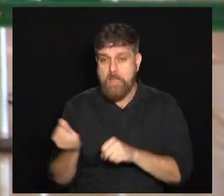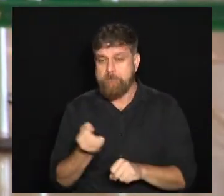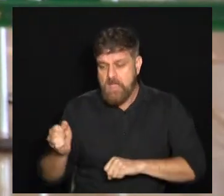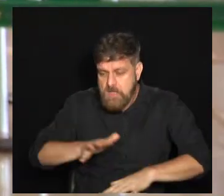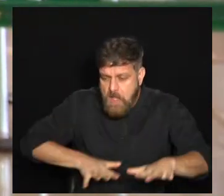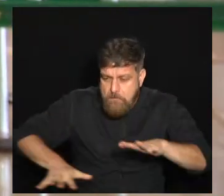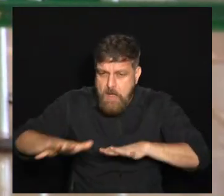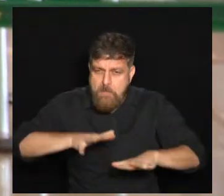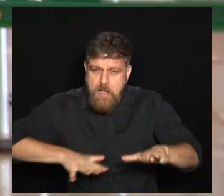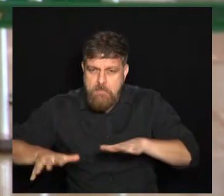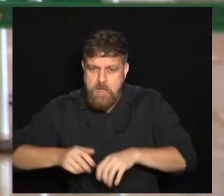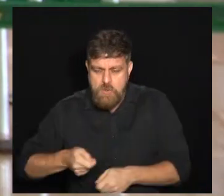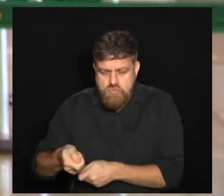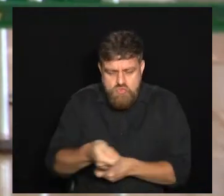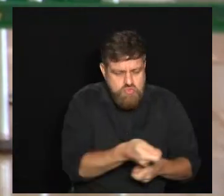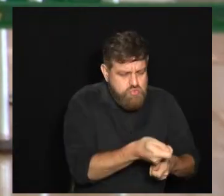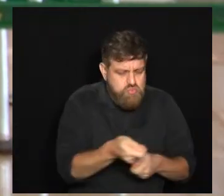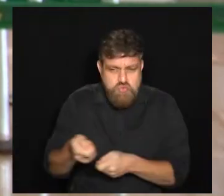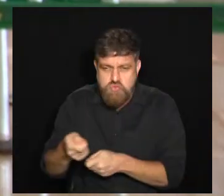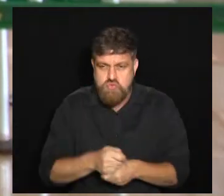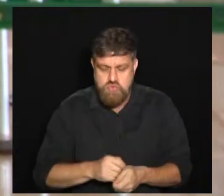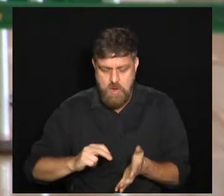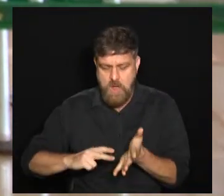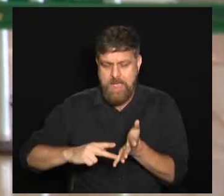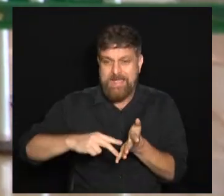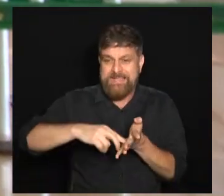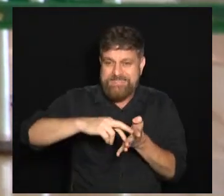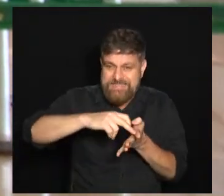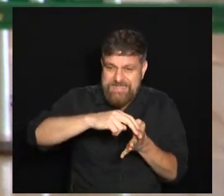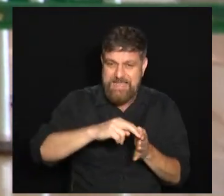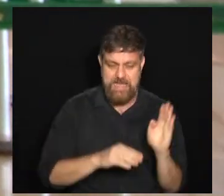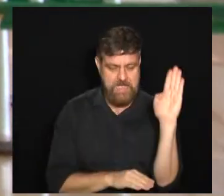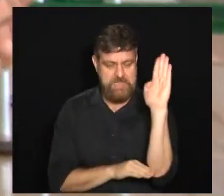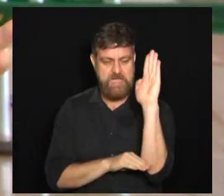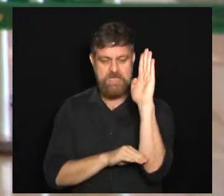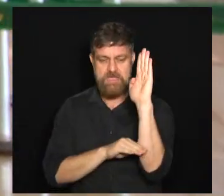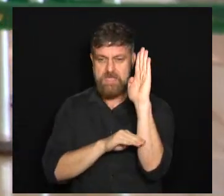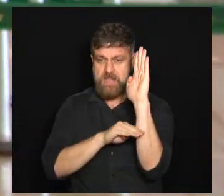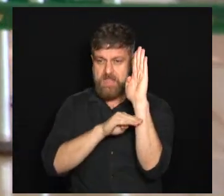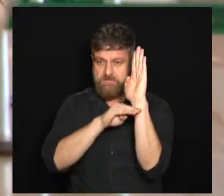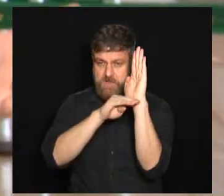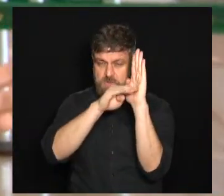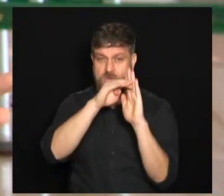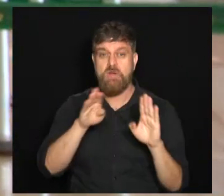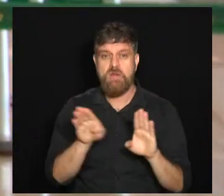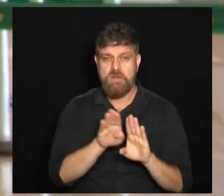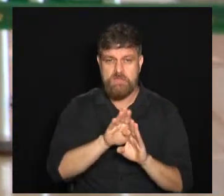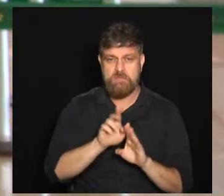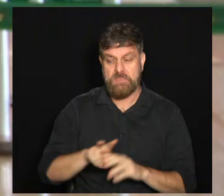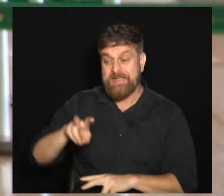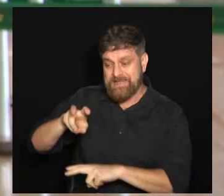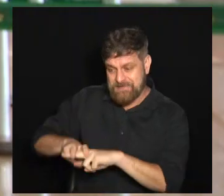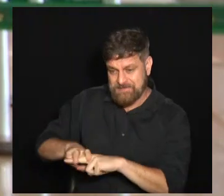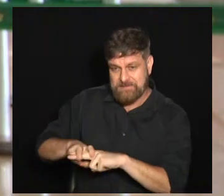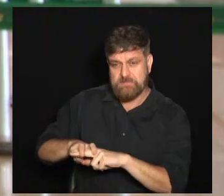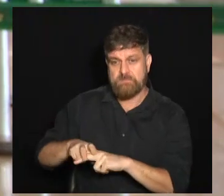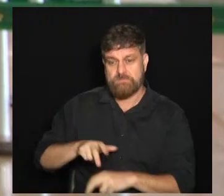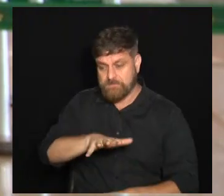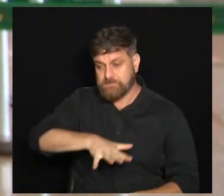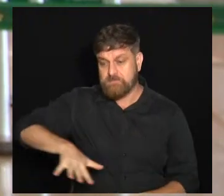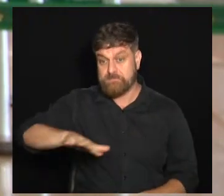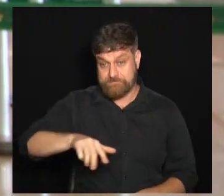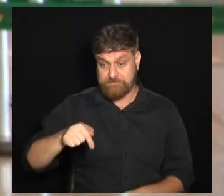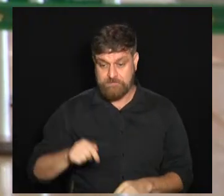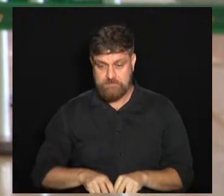aeroporto, intensificar a limpeza de escadas, elevadores, enfim, todas as áreas, assentos, né, da área pública,